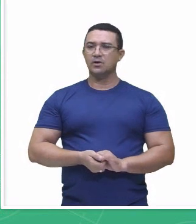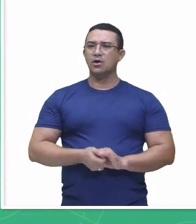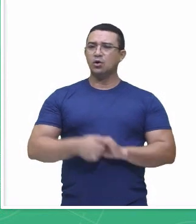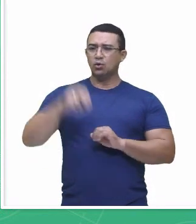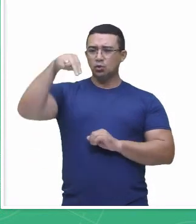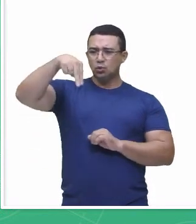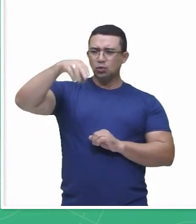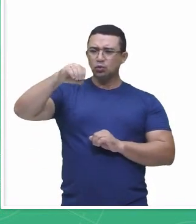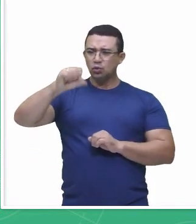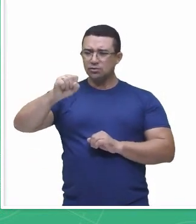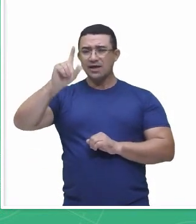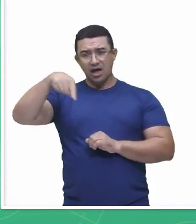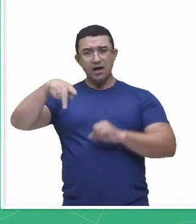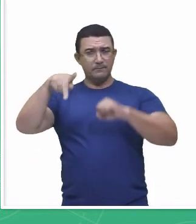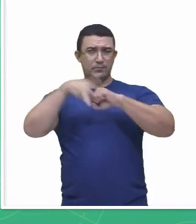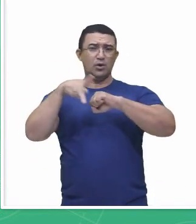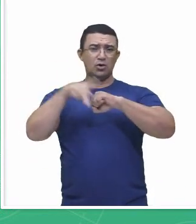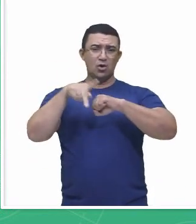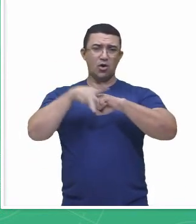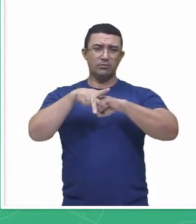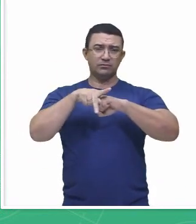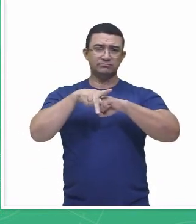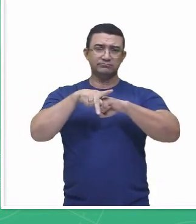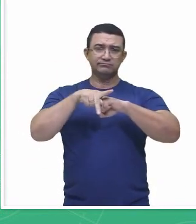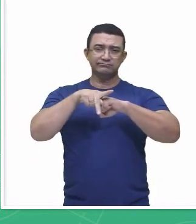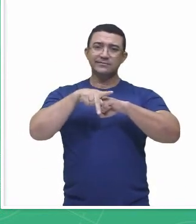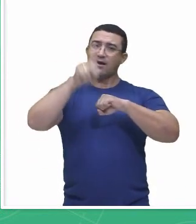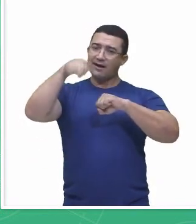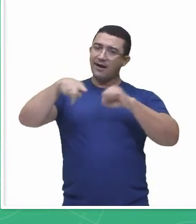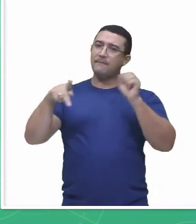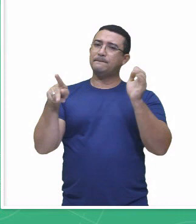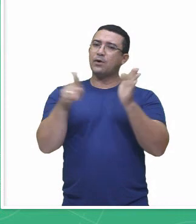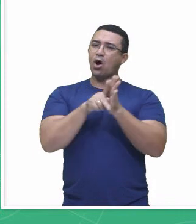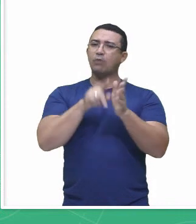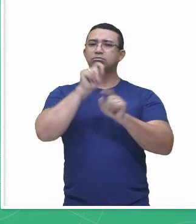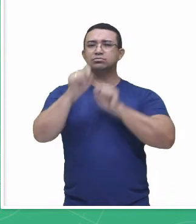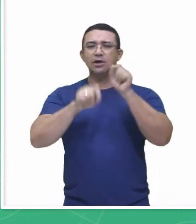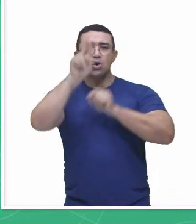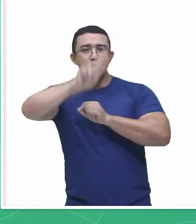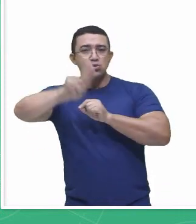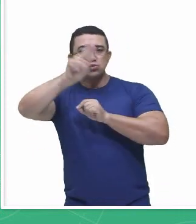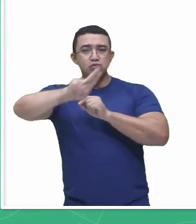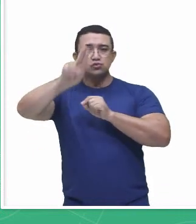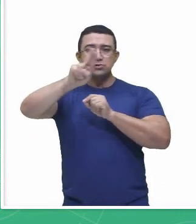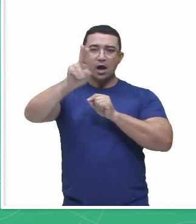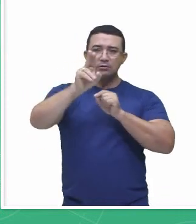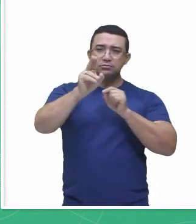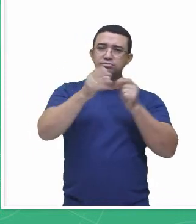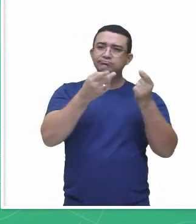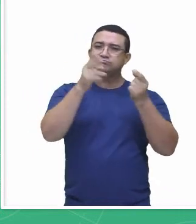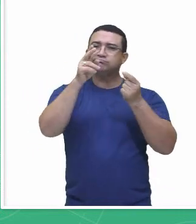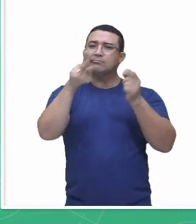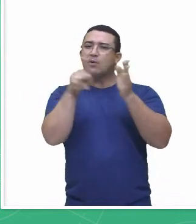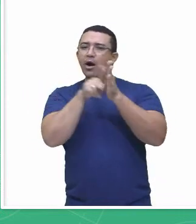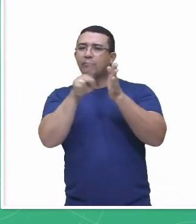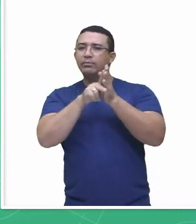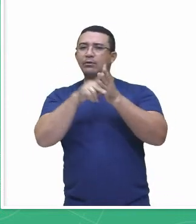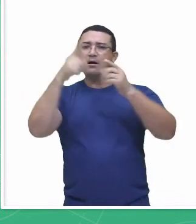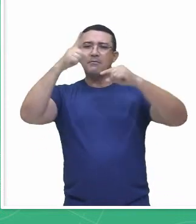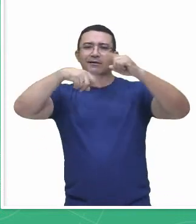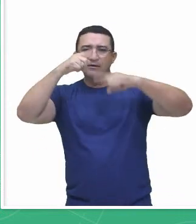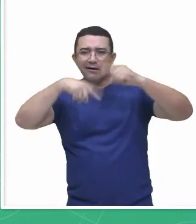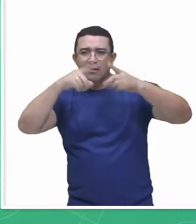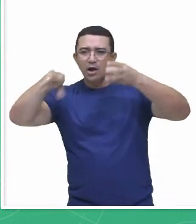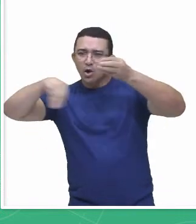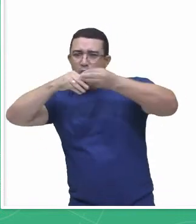pronome oblíquo. Lembra? Pronomes oblíquos são pronomes que a gente utiliza na posição de objeto, na posição de